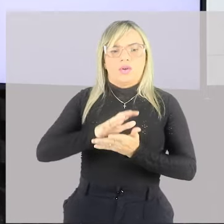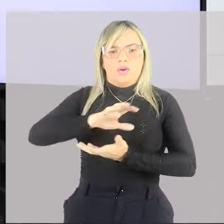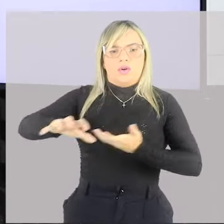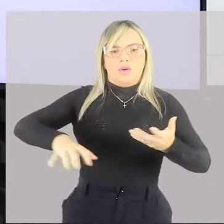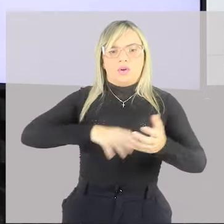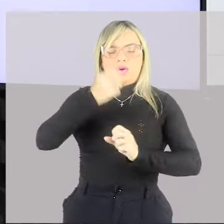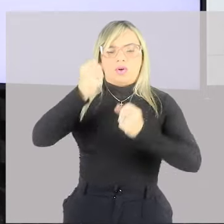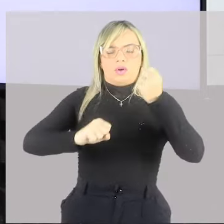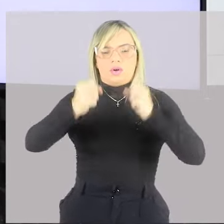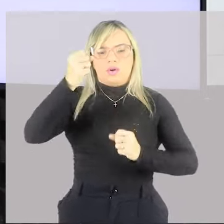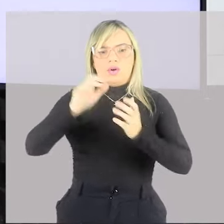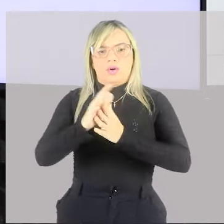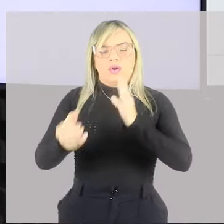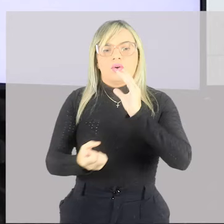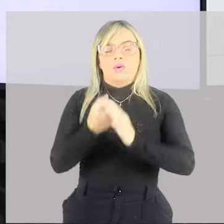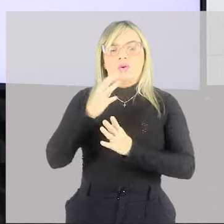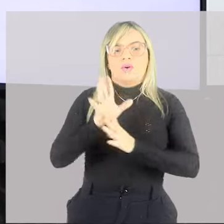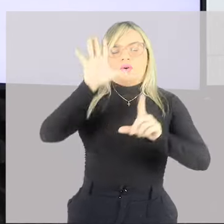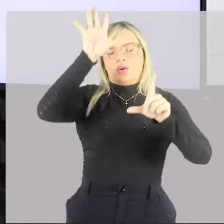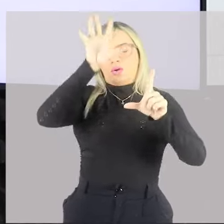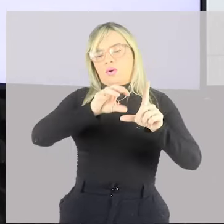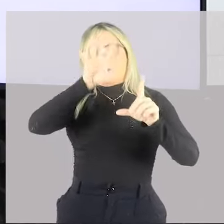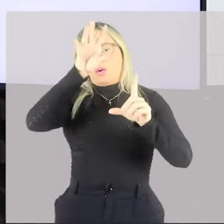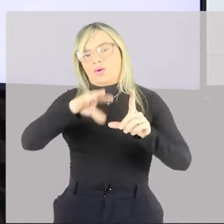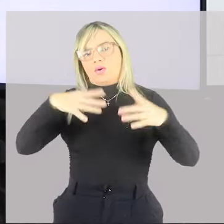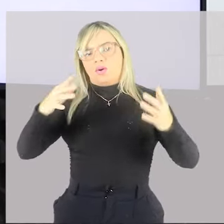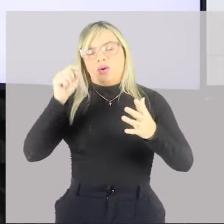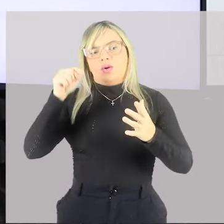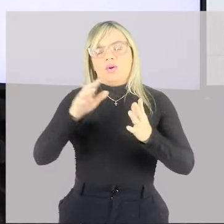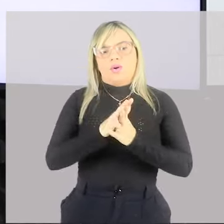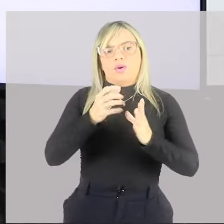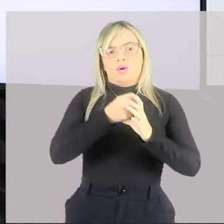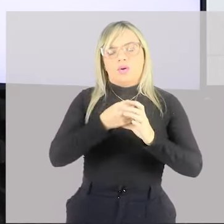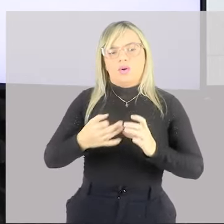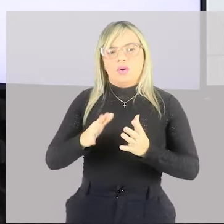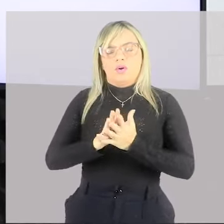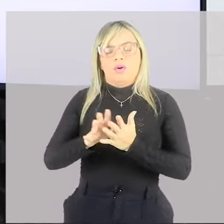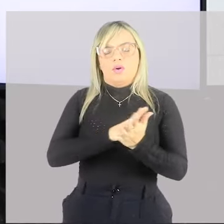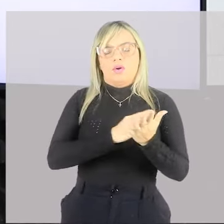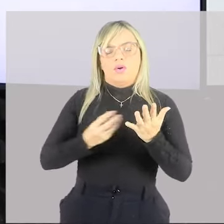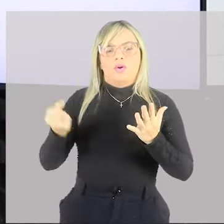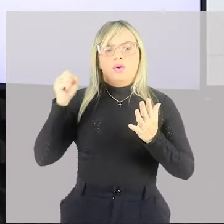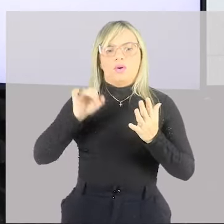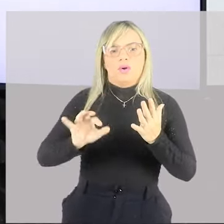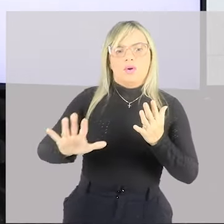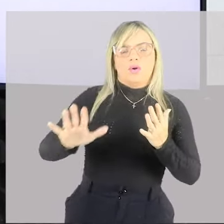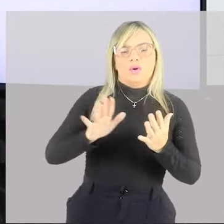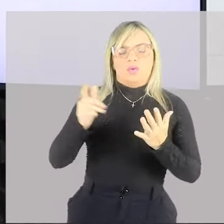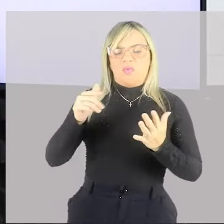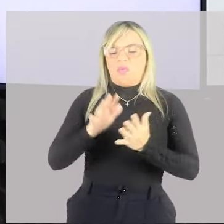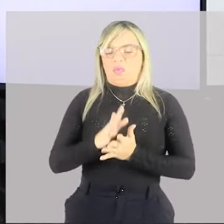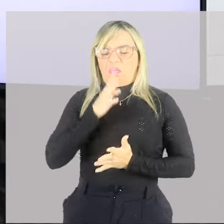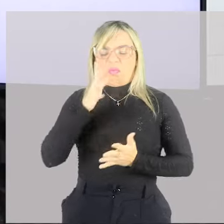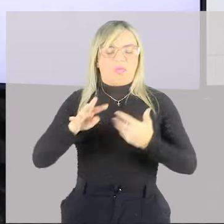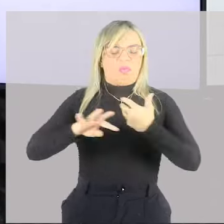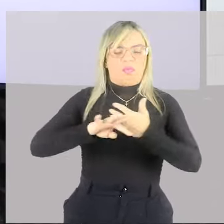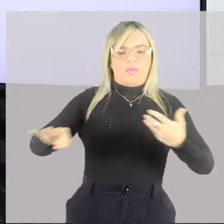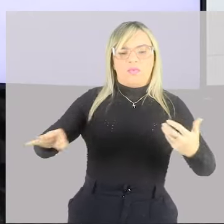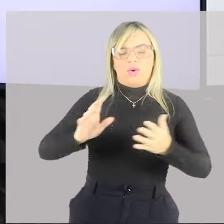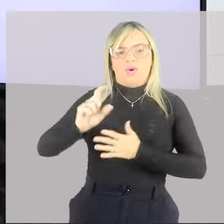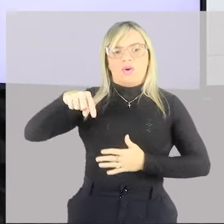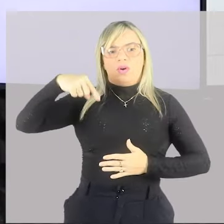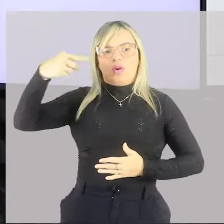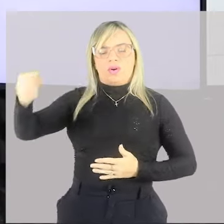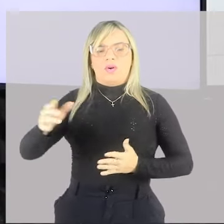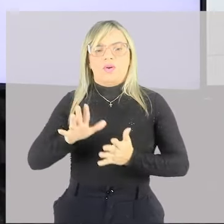o caso por exemplo do surgimento da fotografia com o advento do Impressionismo também que os dois estão Paralelos disputando um odeia o outro e o pós impressionistas que já vai